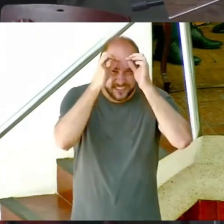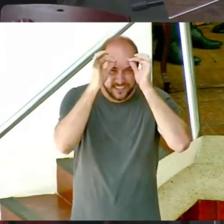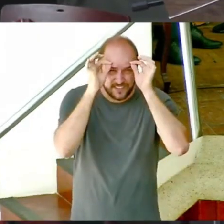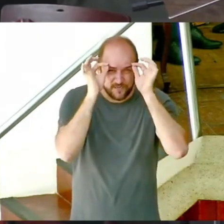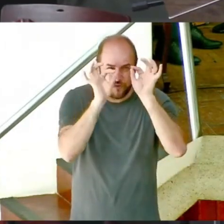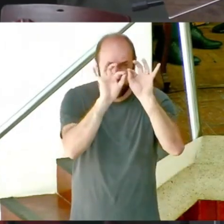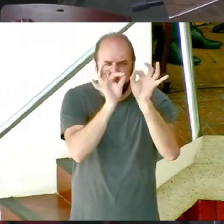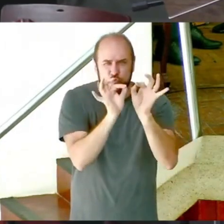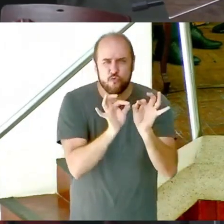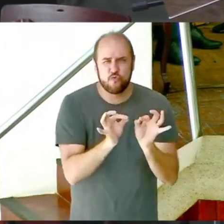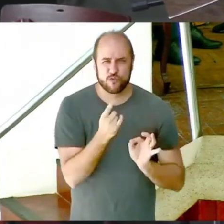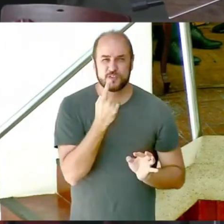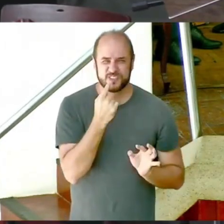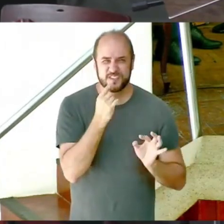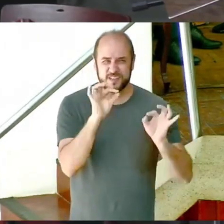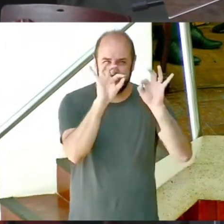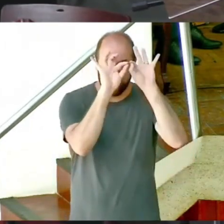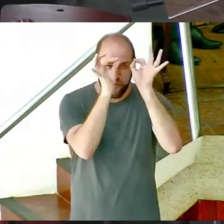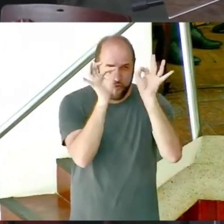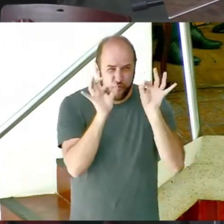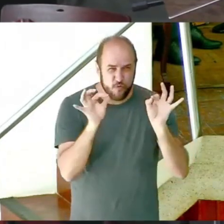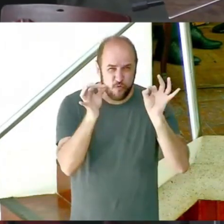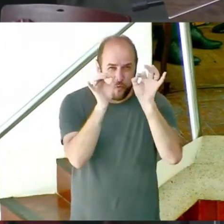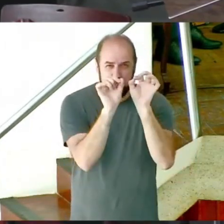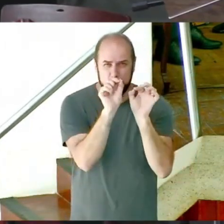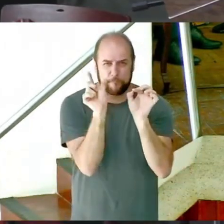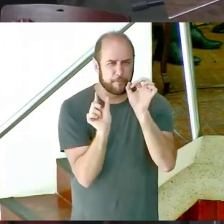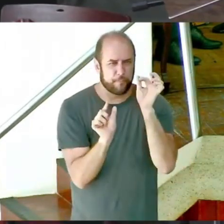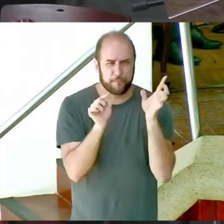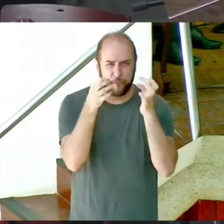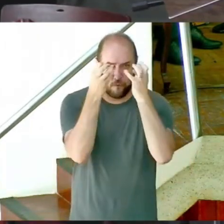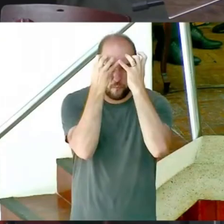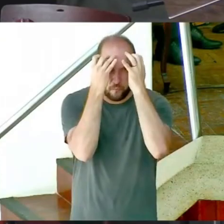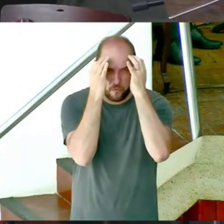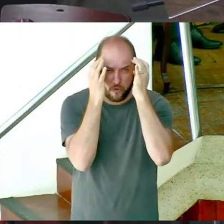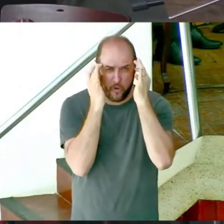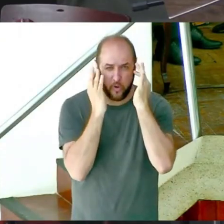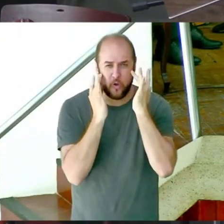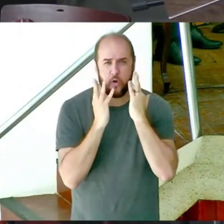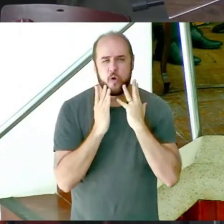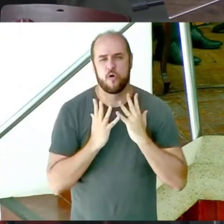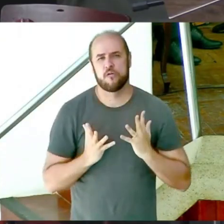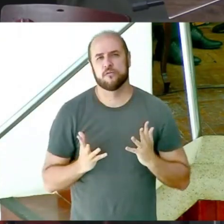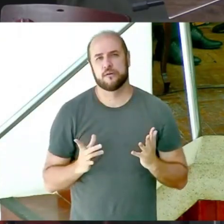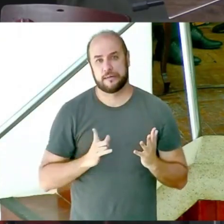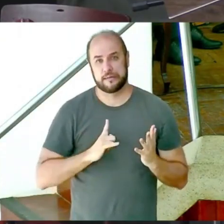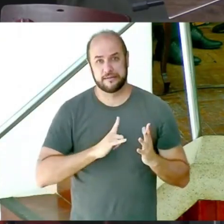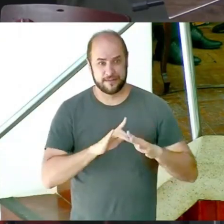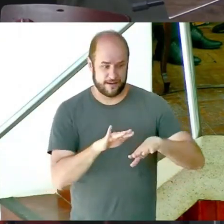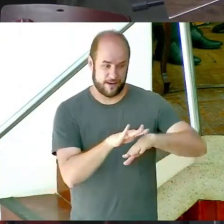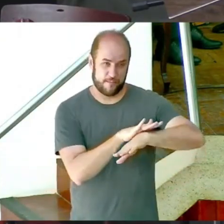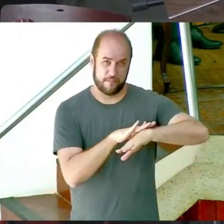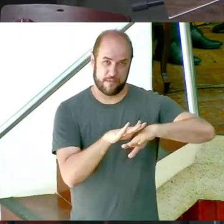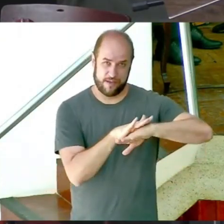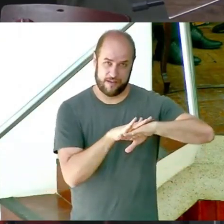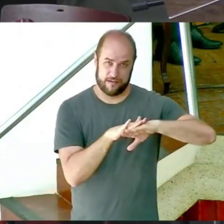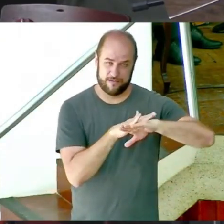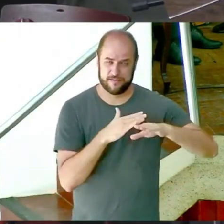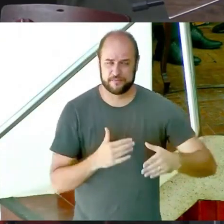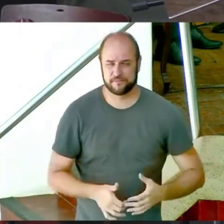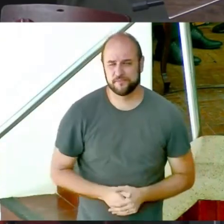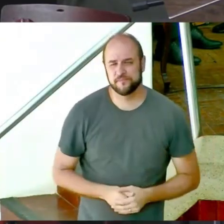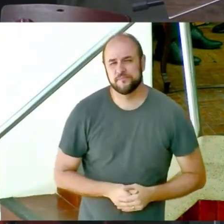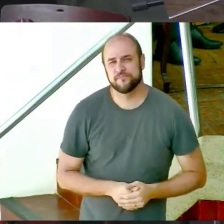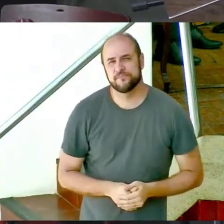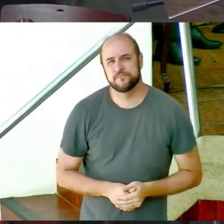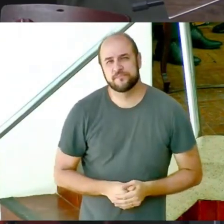microvasos sanguíneos que passam por debaixo do tecido epitelial.